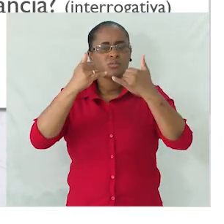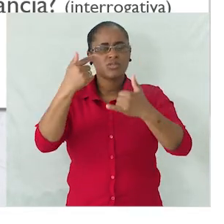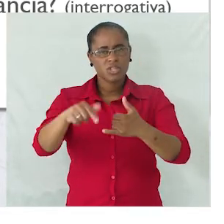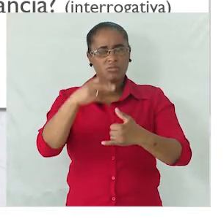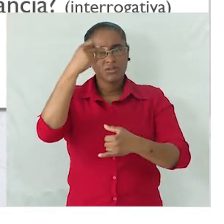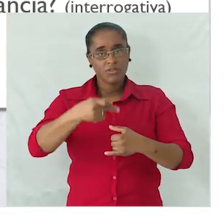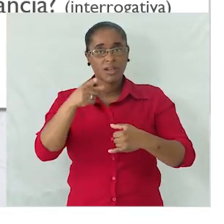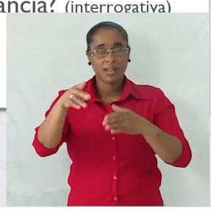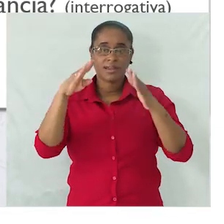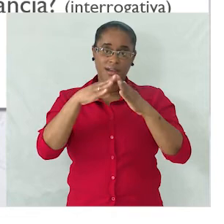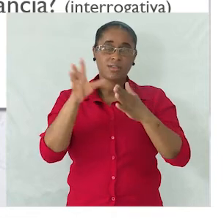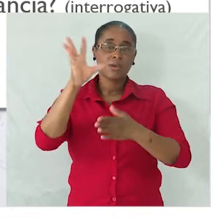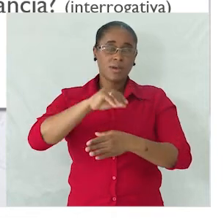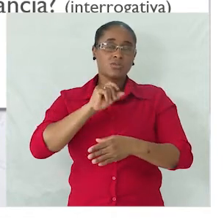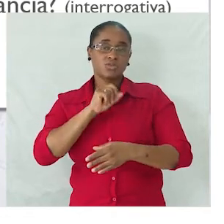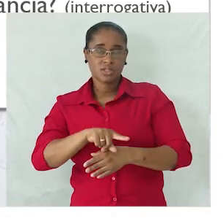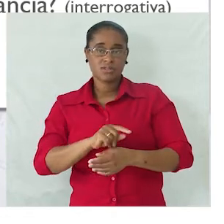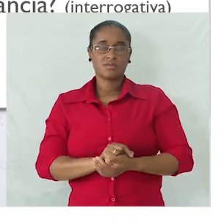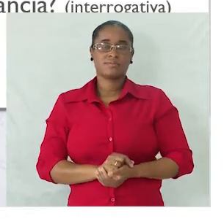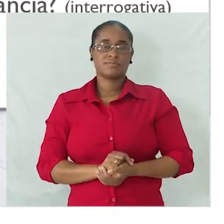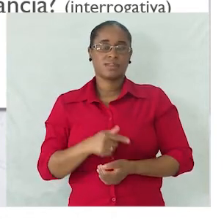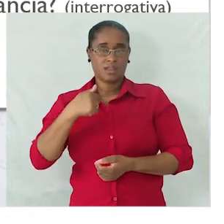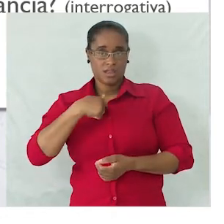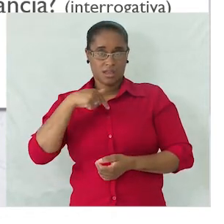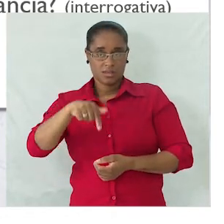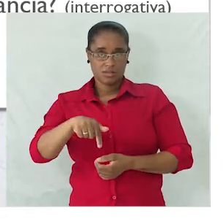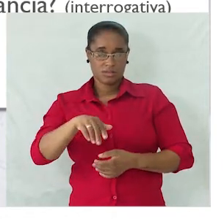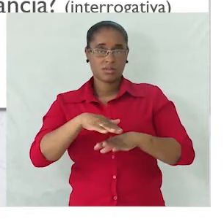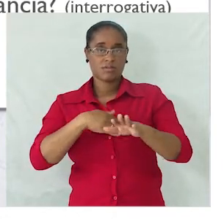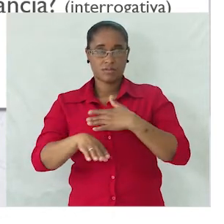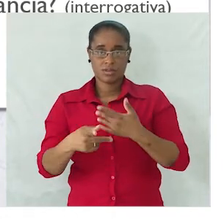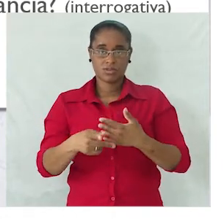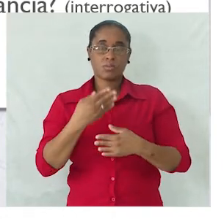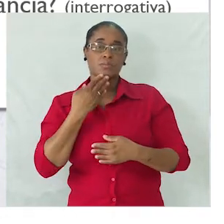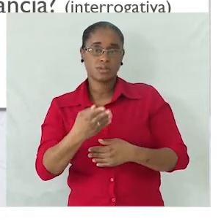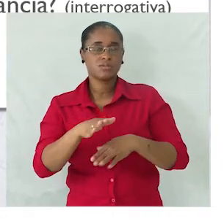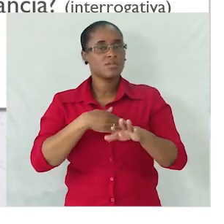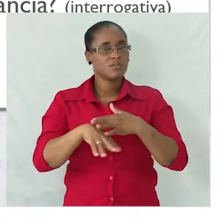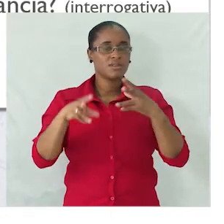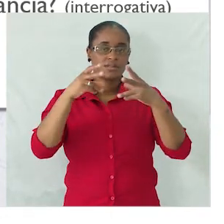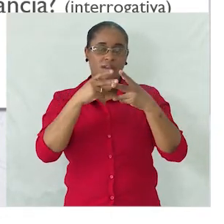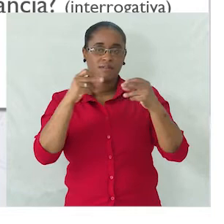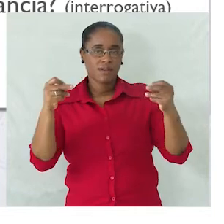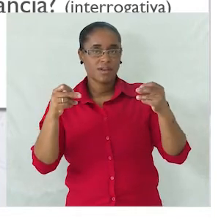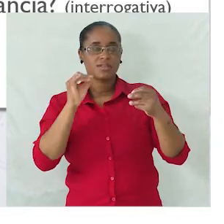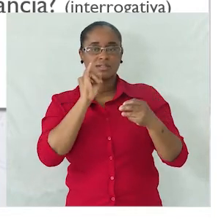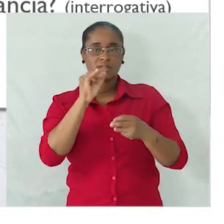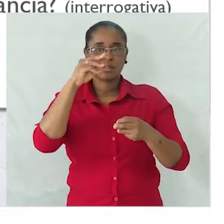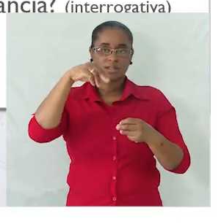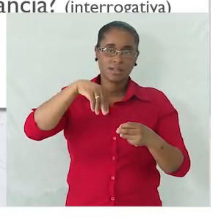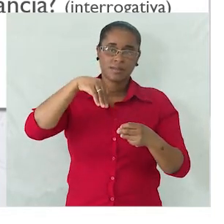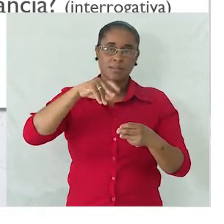casa o mais possível. Aqui estou a fazer um pedido, então faço na frase do tipo imperativo, está na